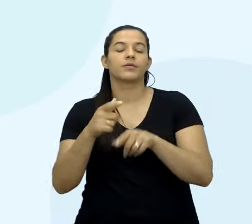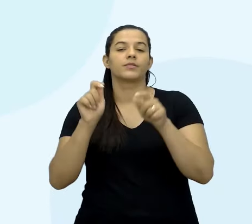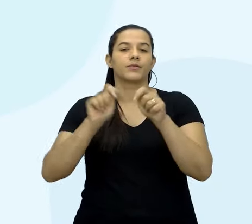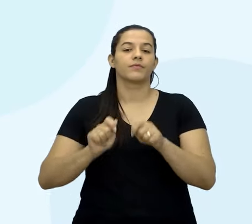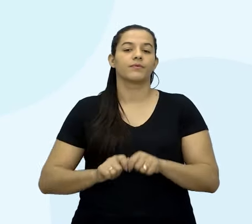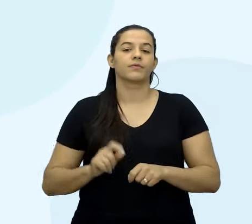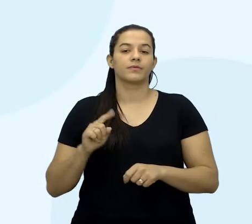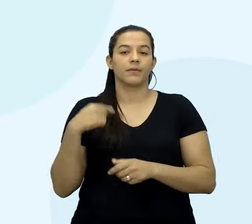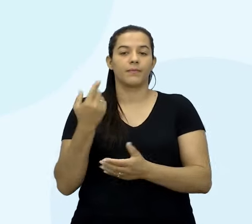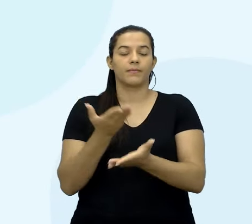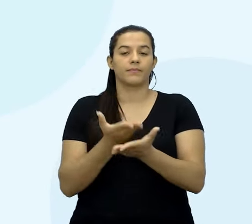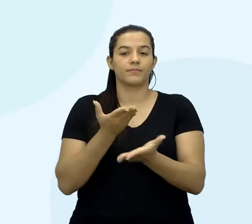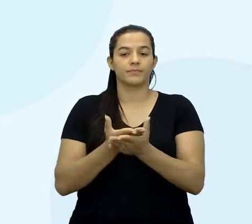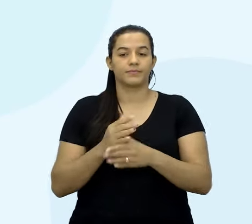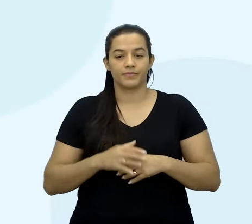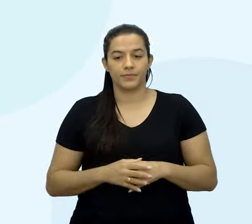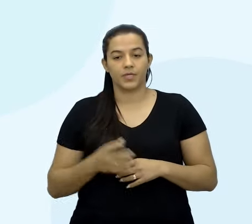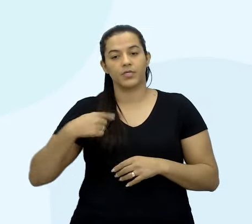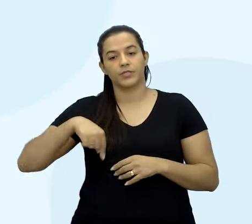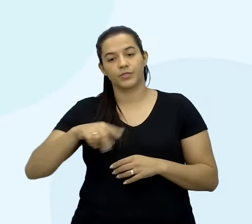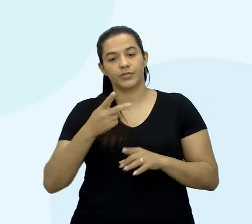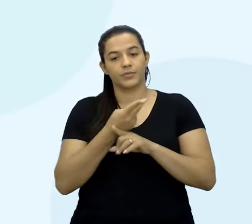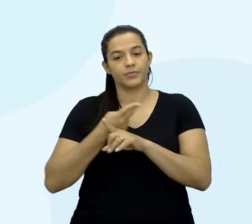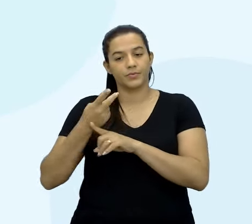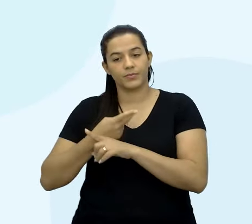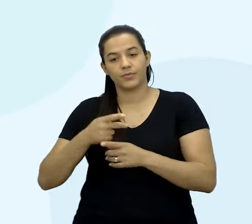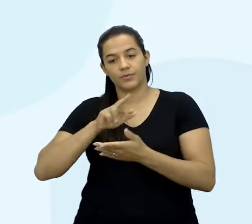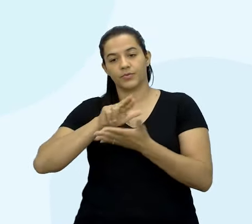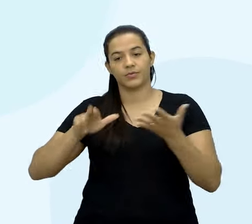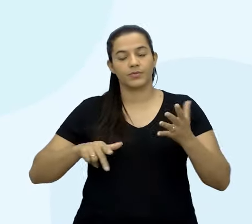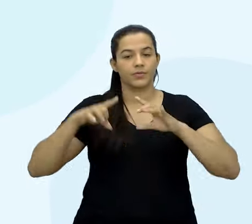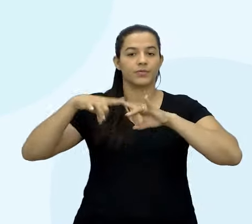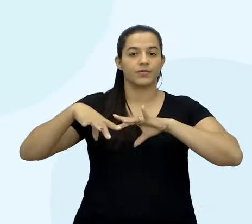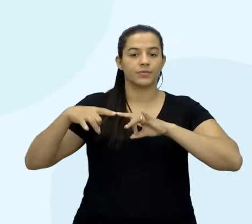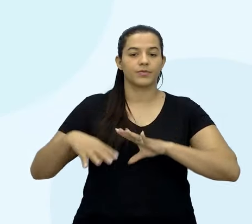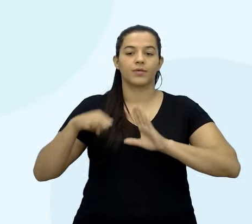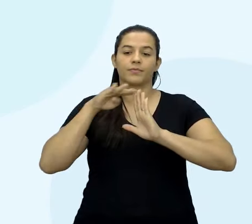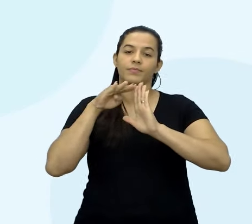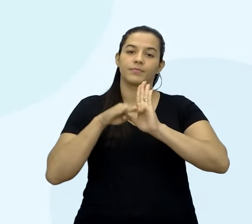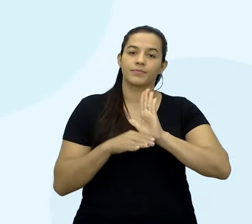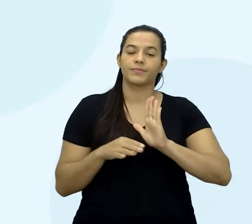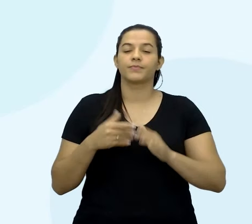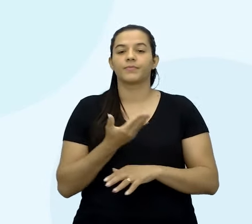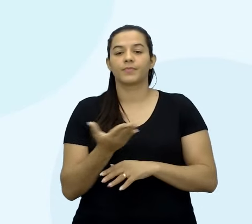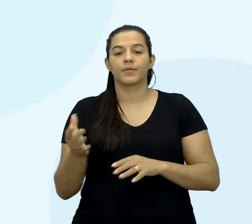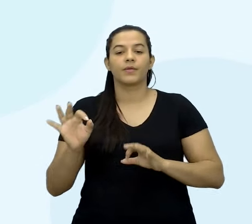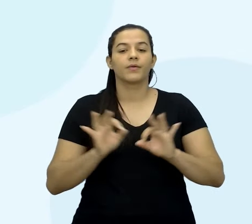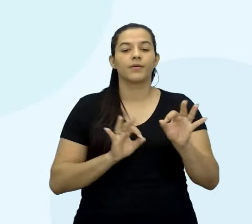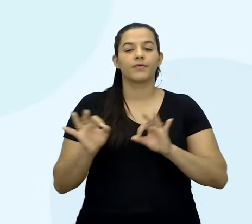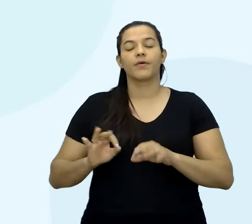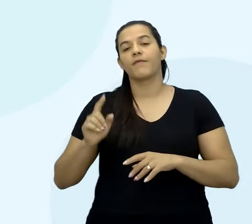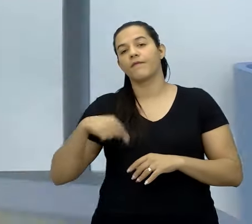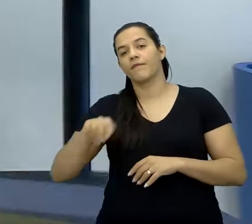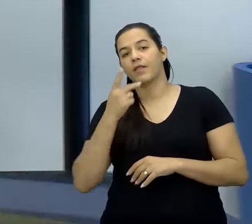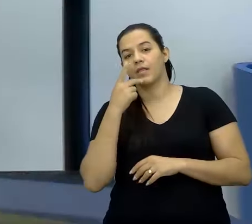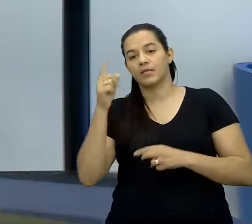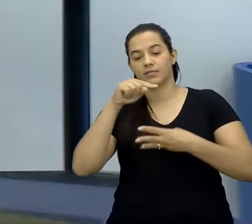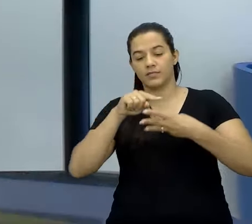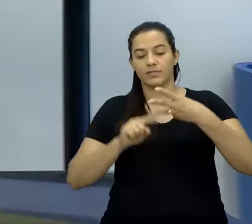na próxima aula? A gente vai explorar os tipos de técnicas de amostragem. Ah, probabilística. Então, gente vai falar daquelas 3